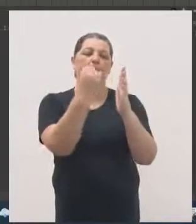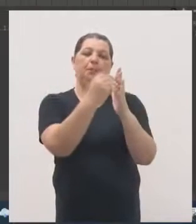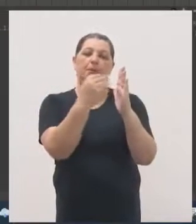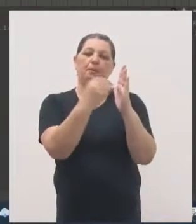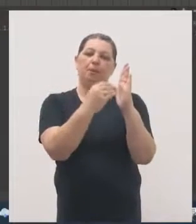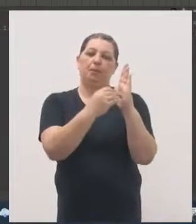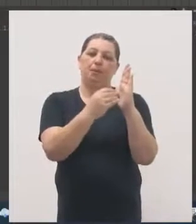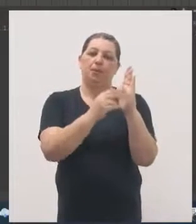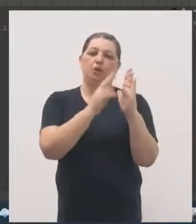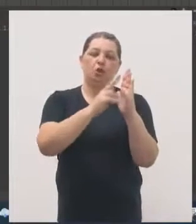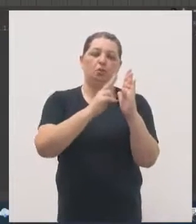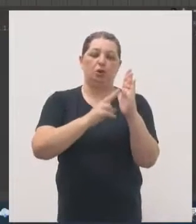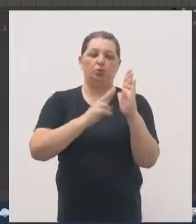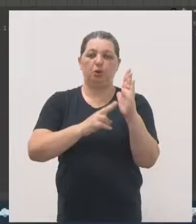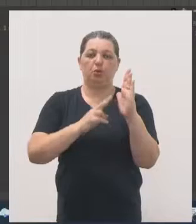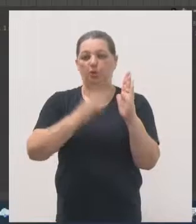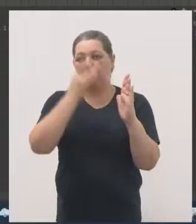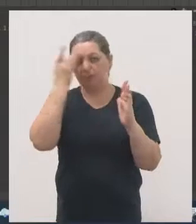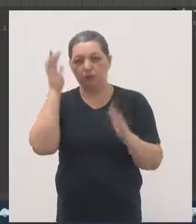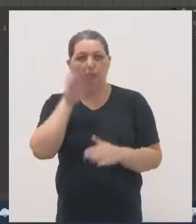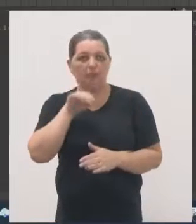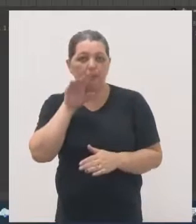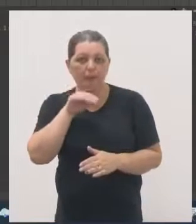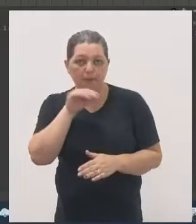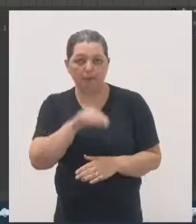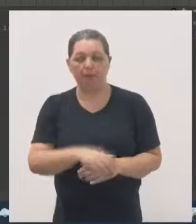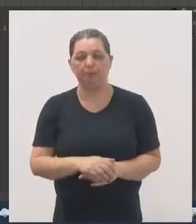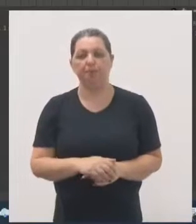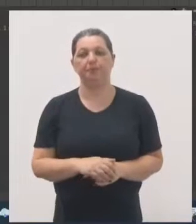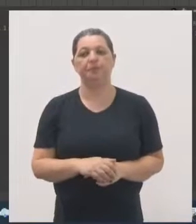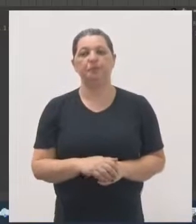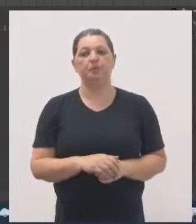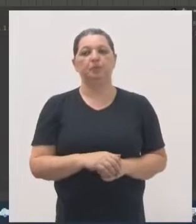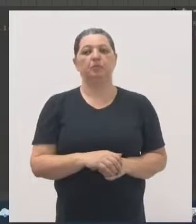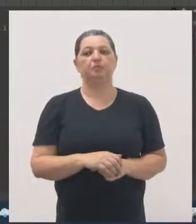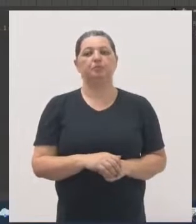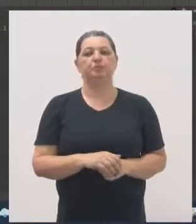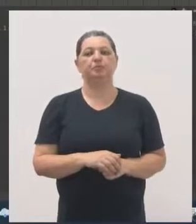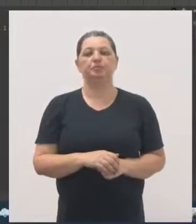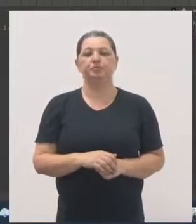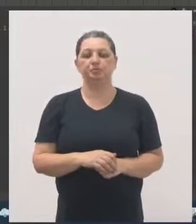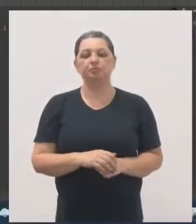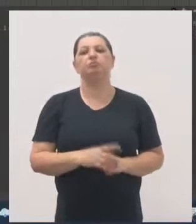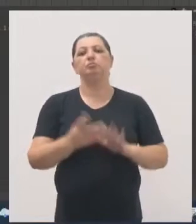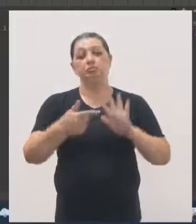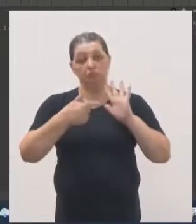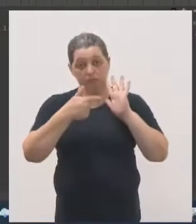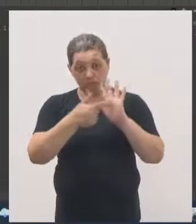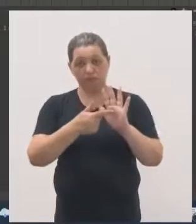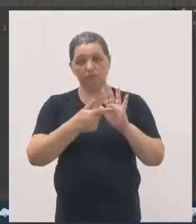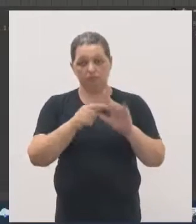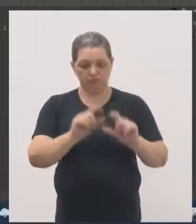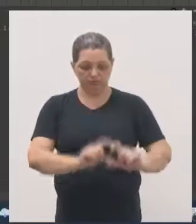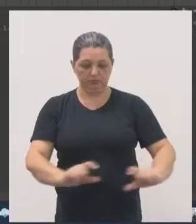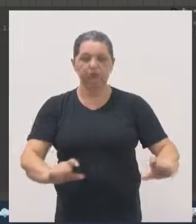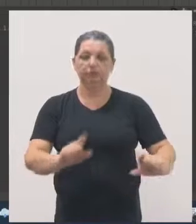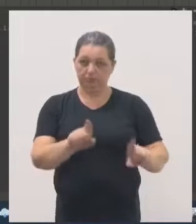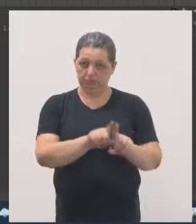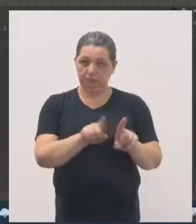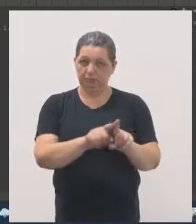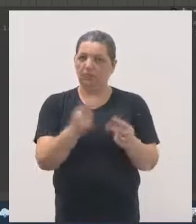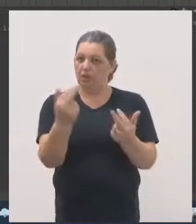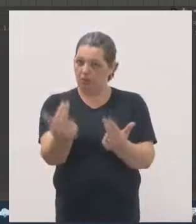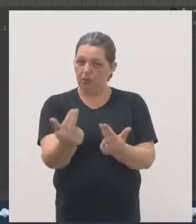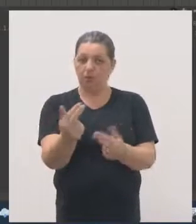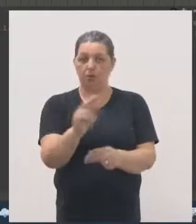se perderem, né, de quem tá falando, de quem não tá. E inclusive vai aparecendo aqui embaixo depois, tá vendo? O mesmo